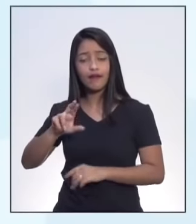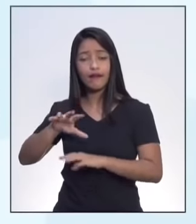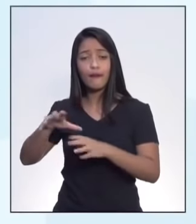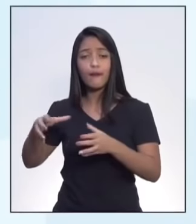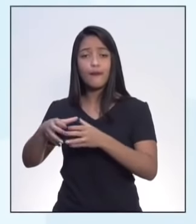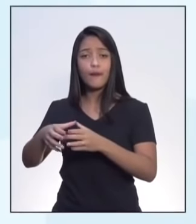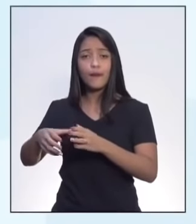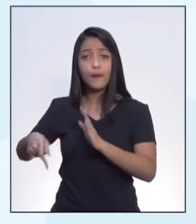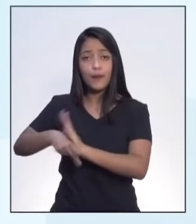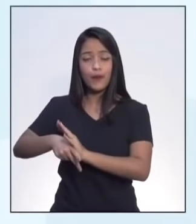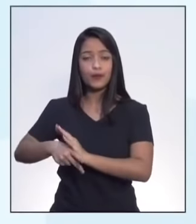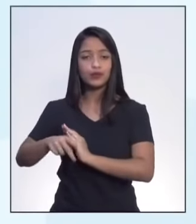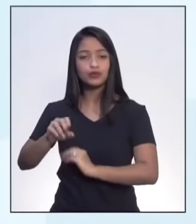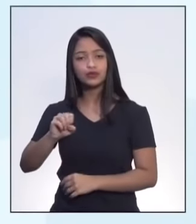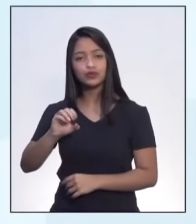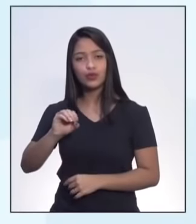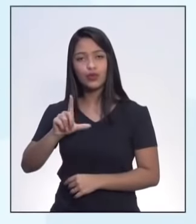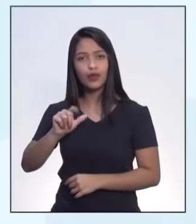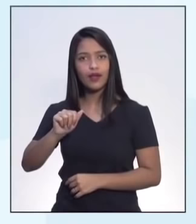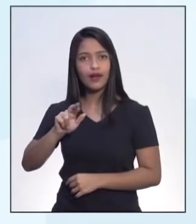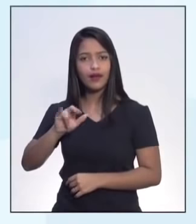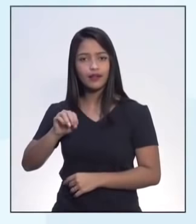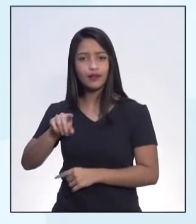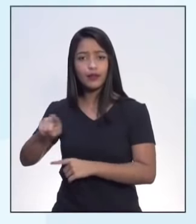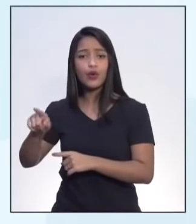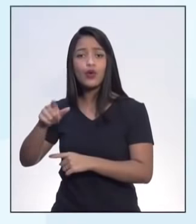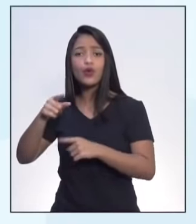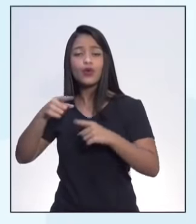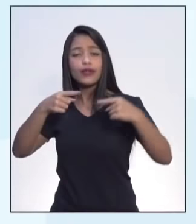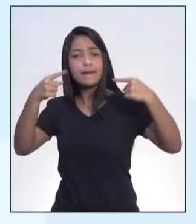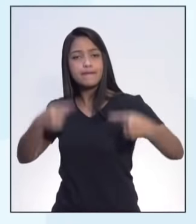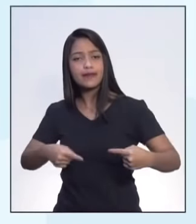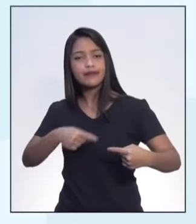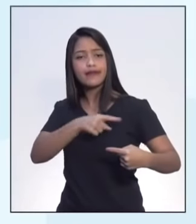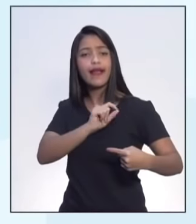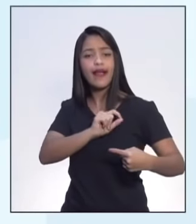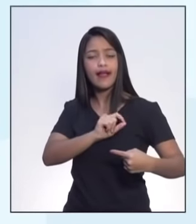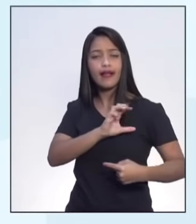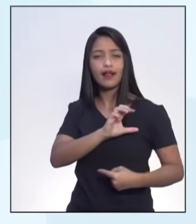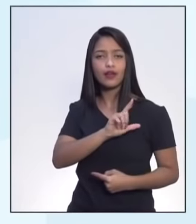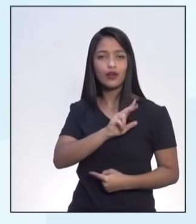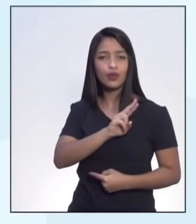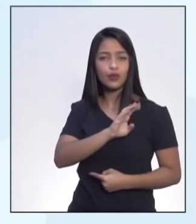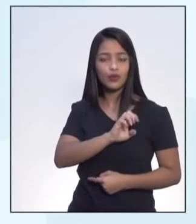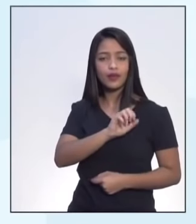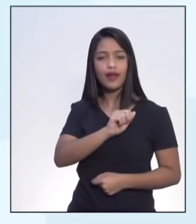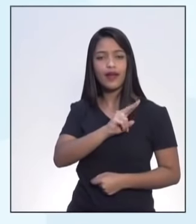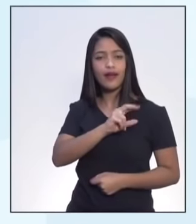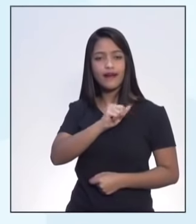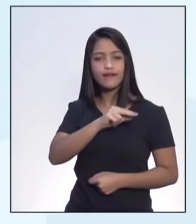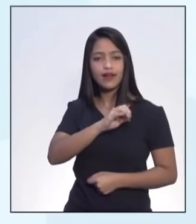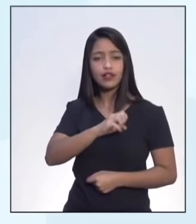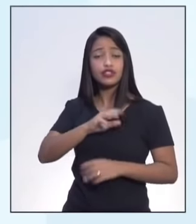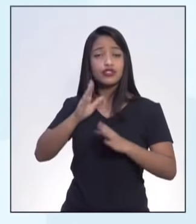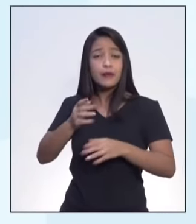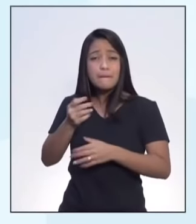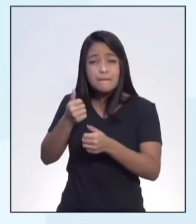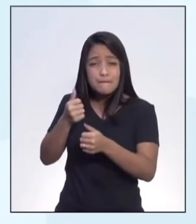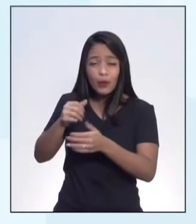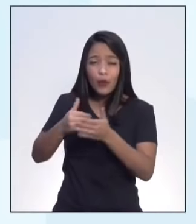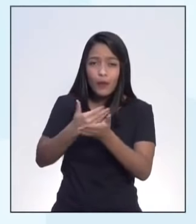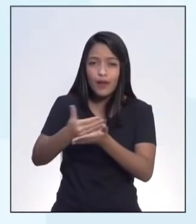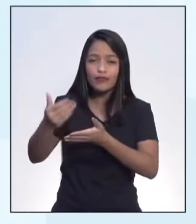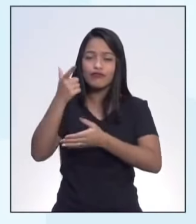Clube, recebeu seu arqui-inimigo, Esporte Clube Avante. Já nos primeiros minutos, estufa a rede. 10 minutos